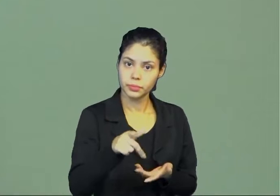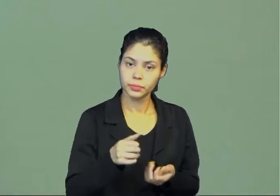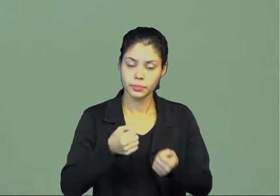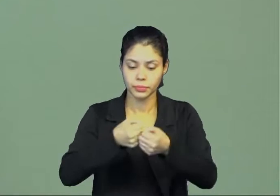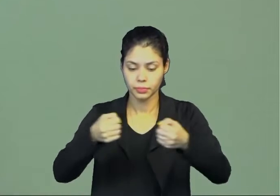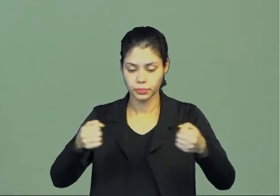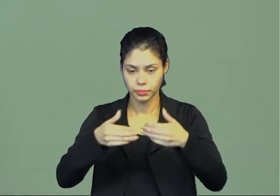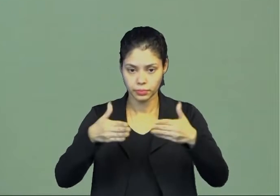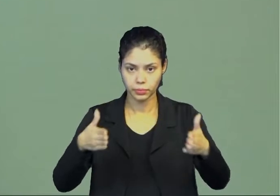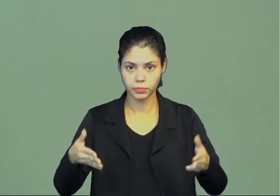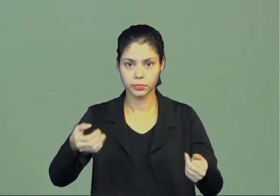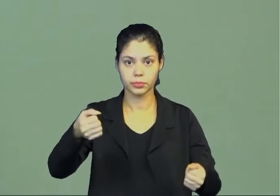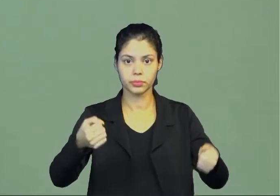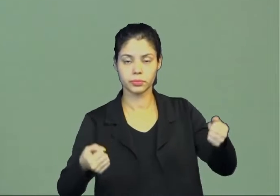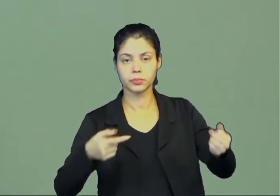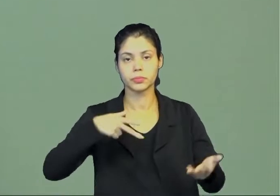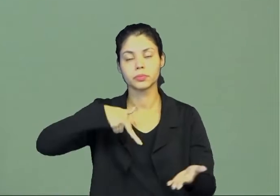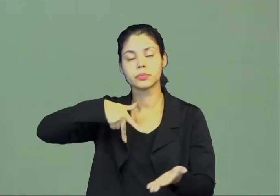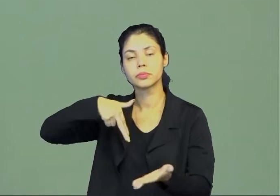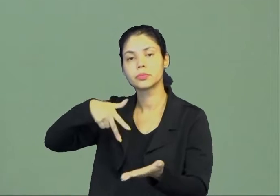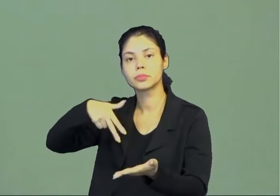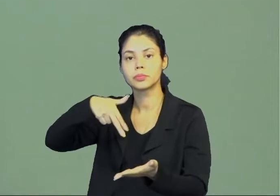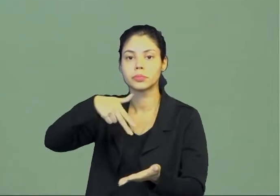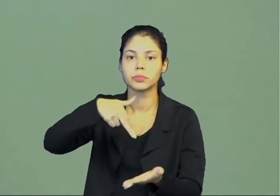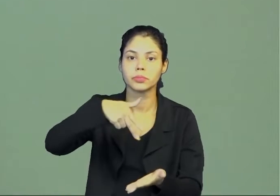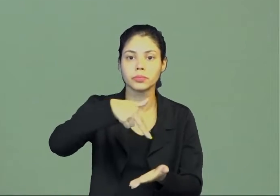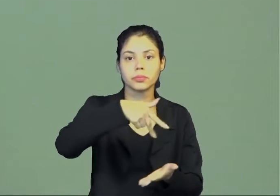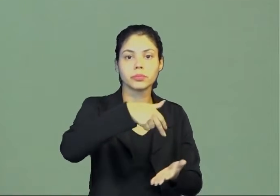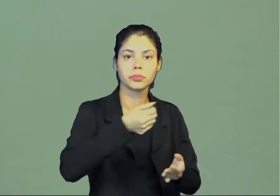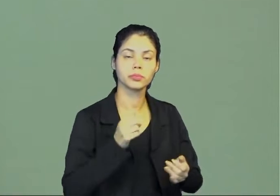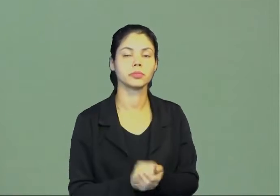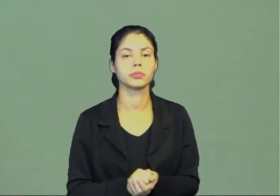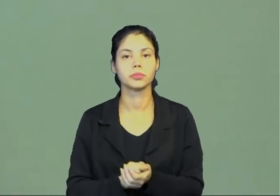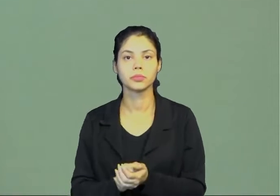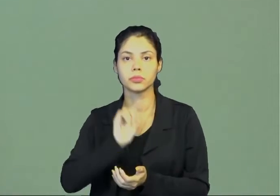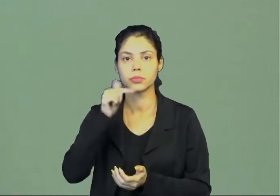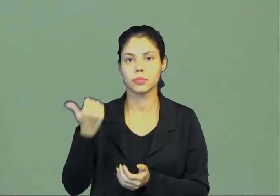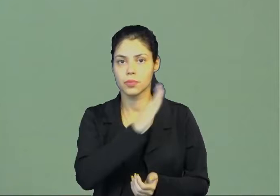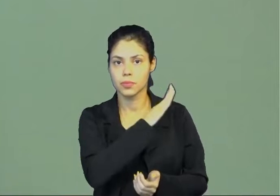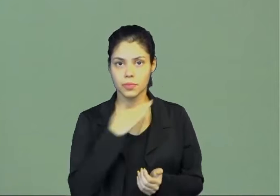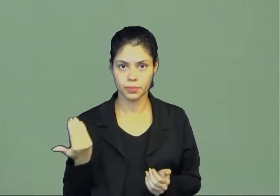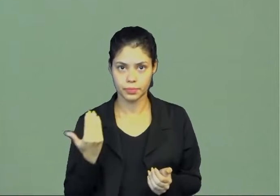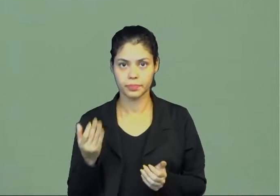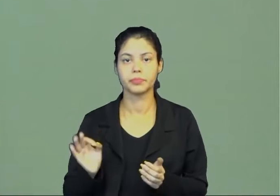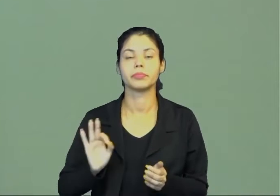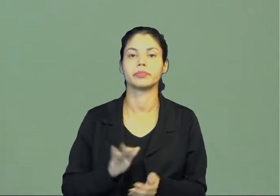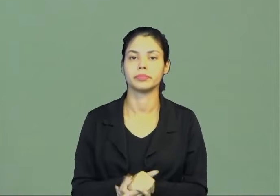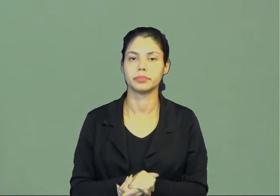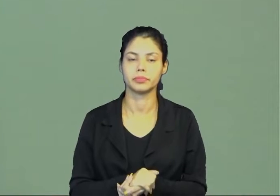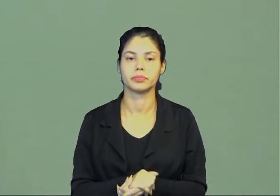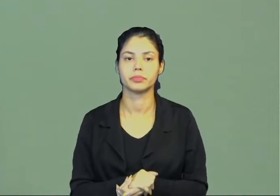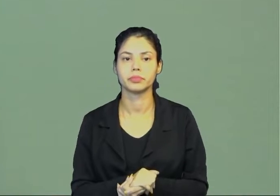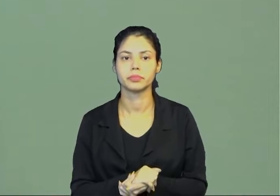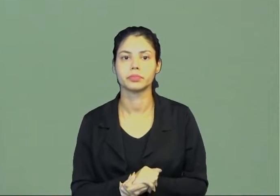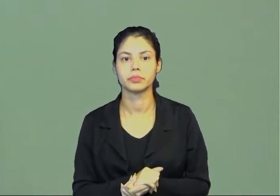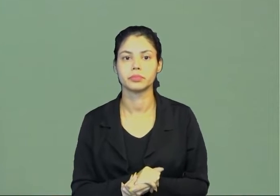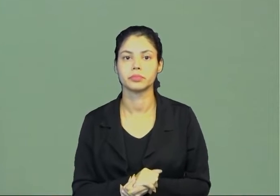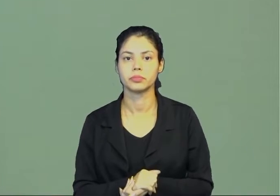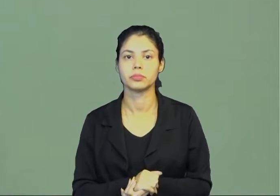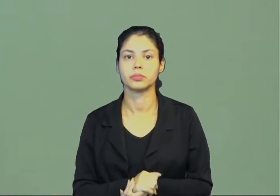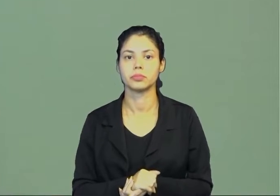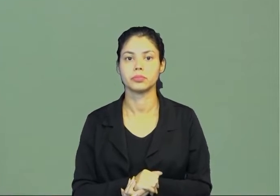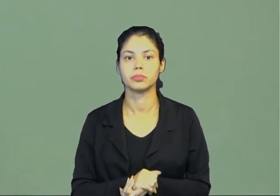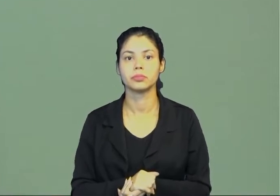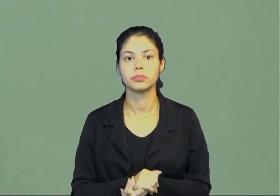carro aberto e um membro de um movimento separatista radical acaba assassinando o arquiduque